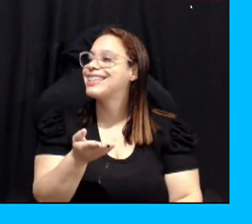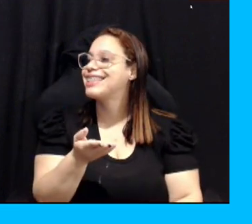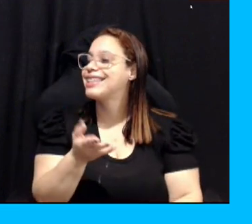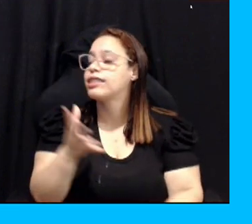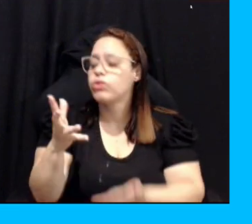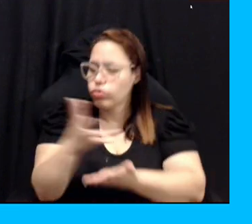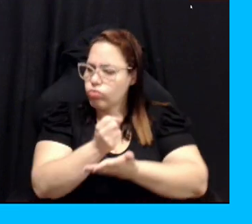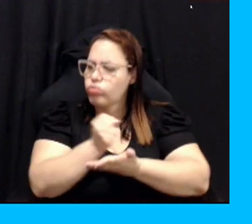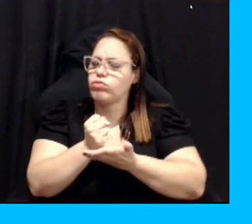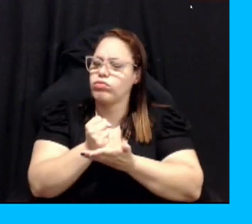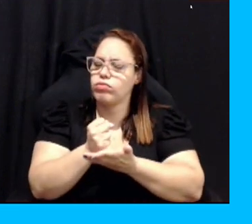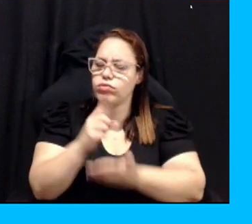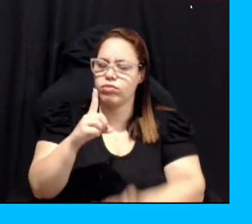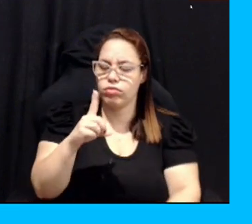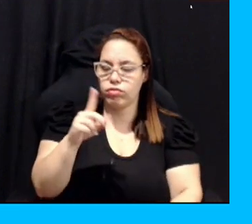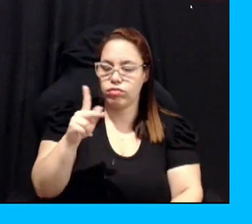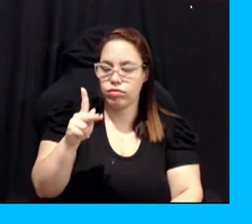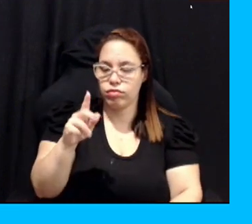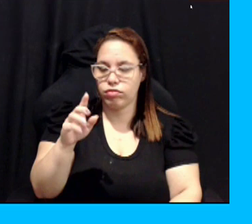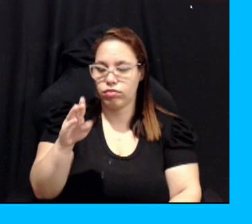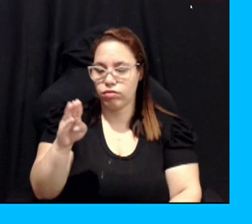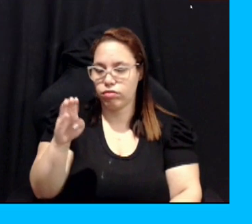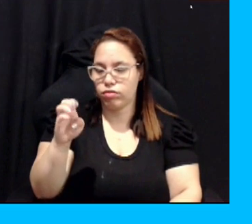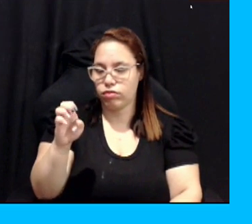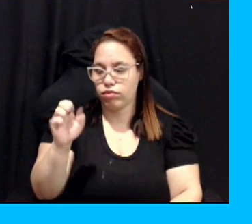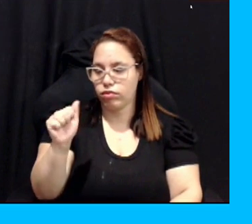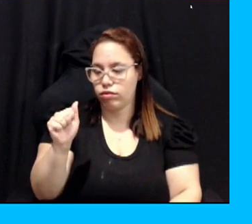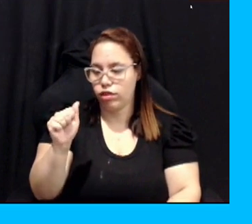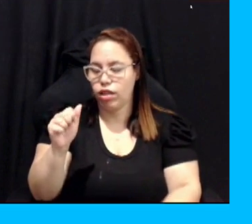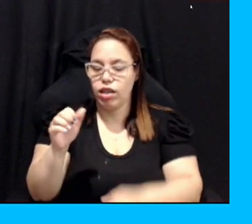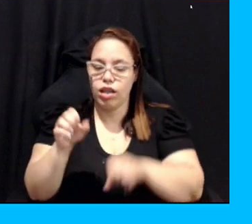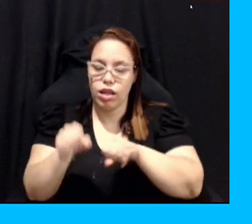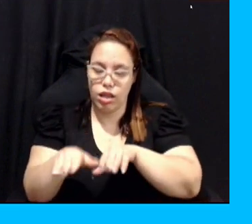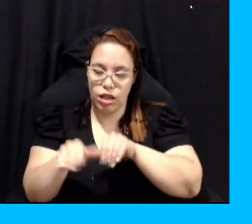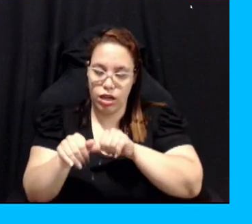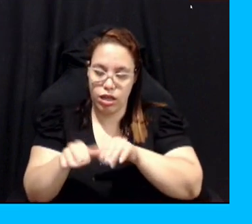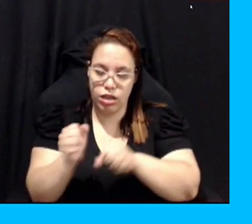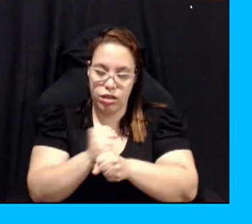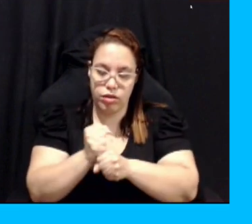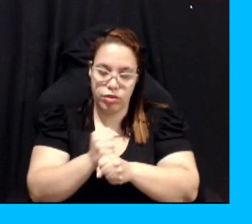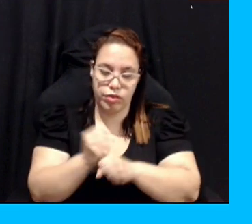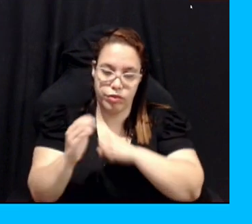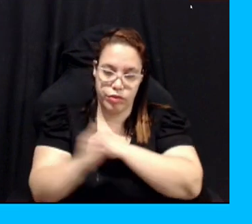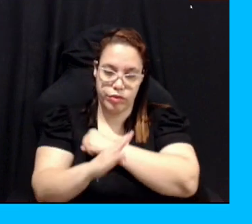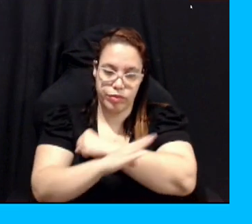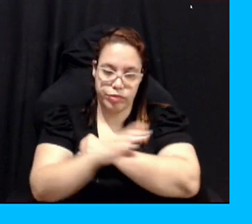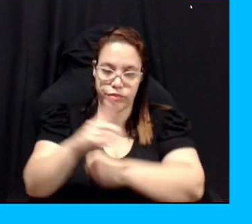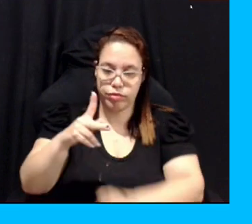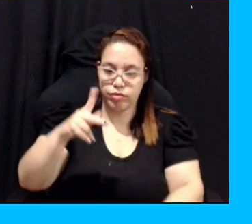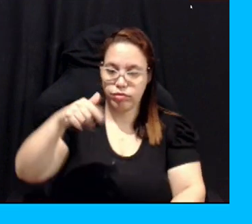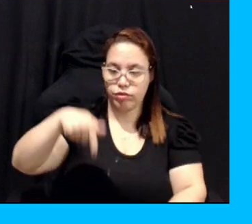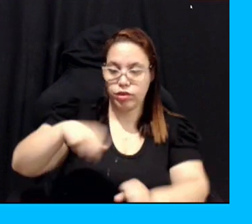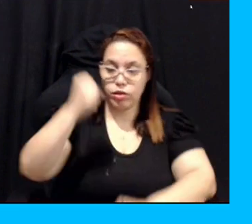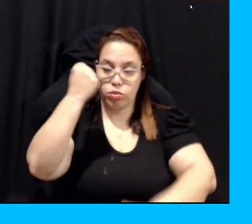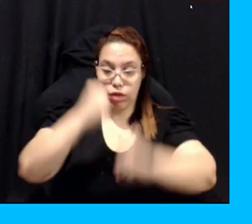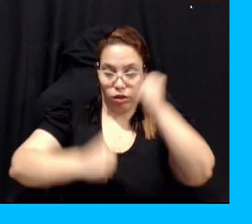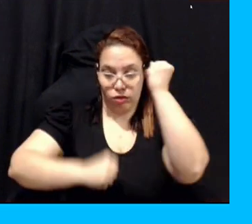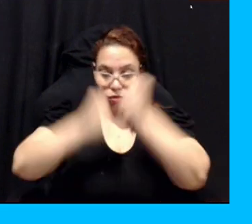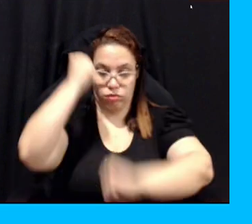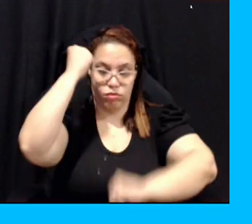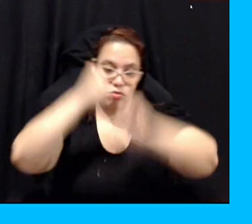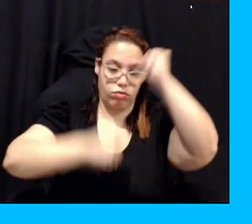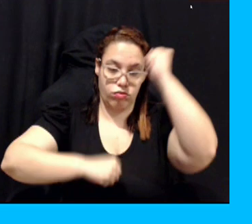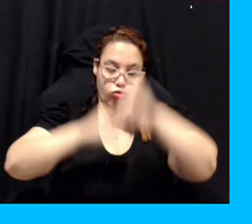pelo DPBEA em setembro do ano passado, no bairro Parque Industrial. Essa rajadinha